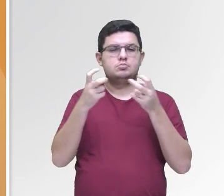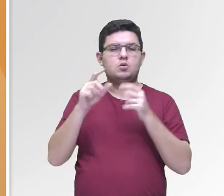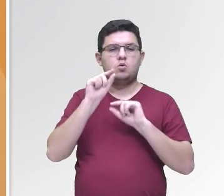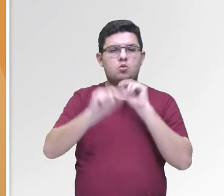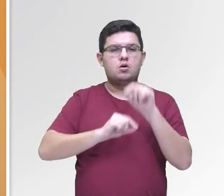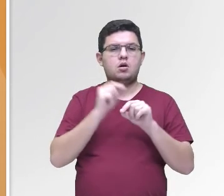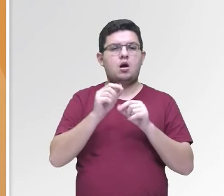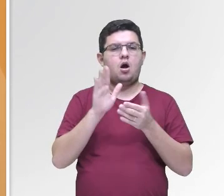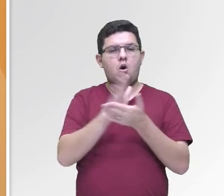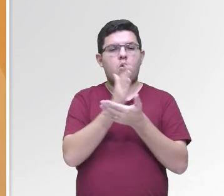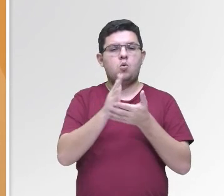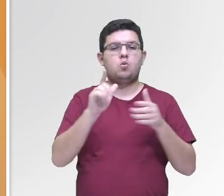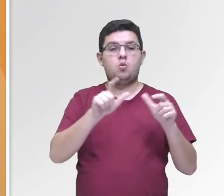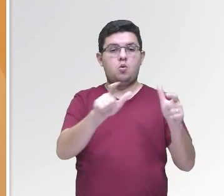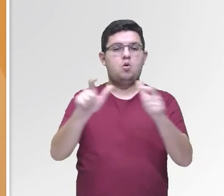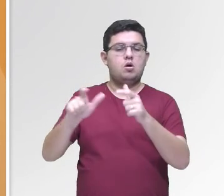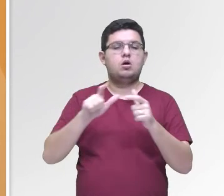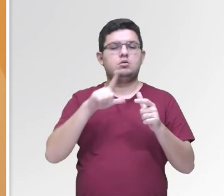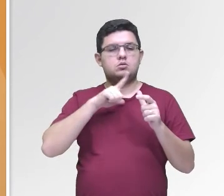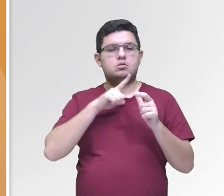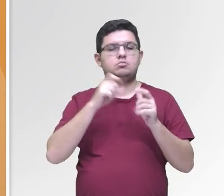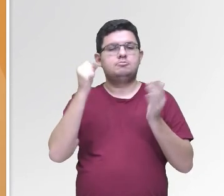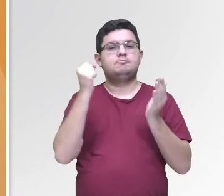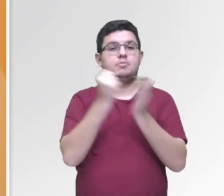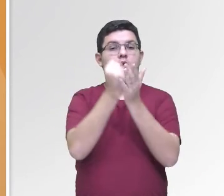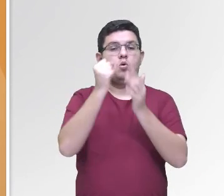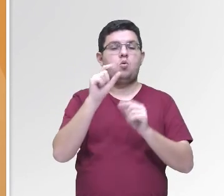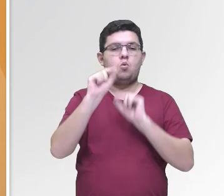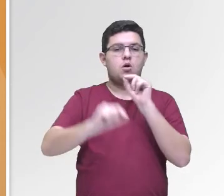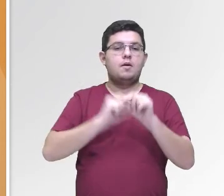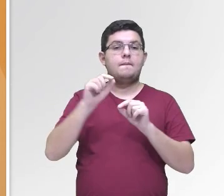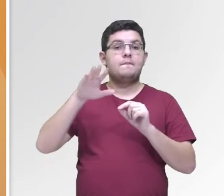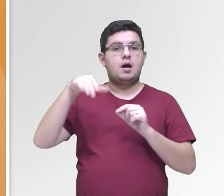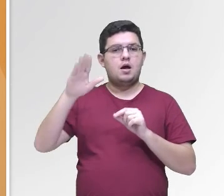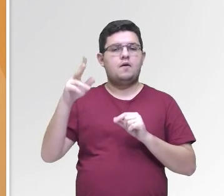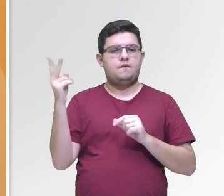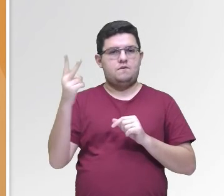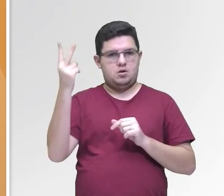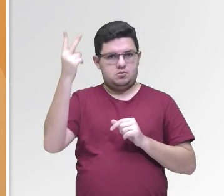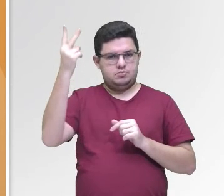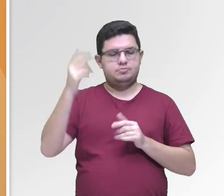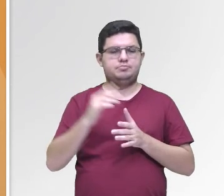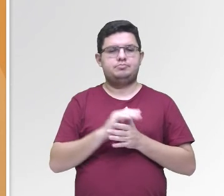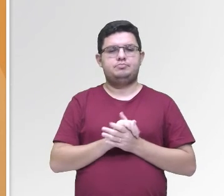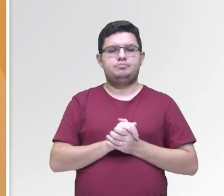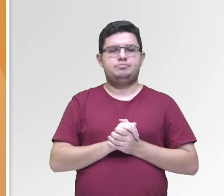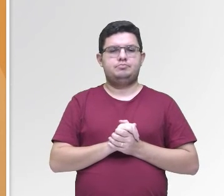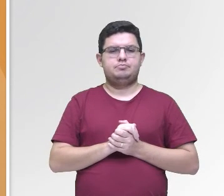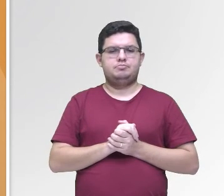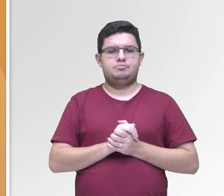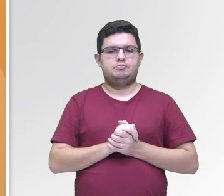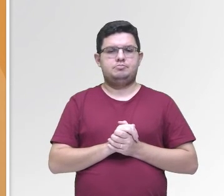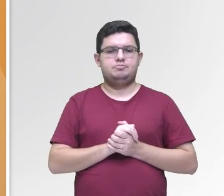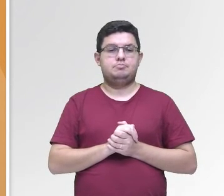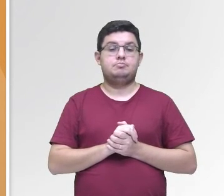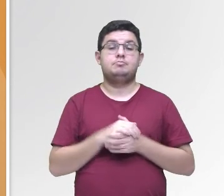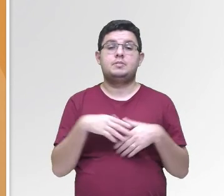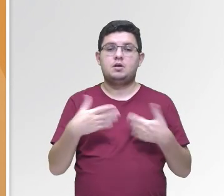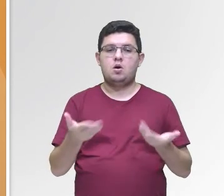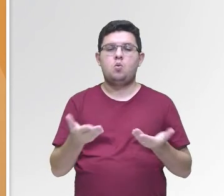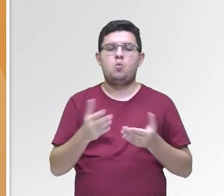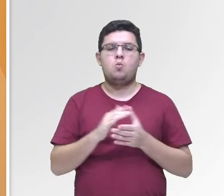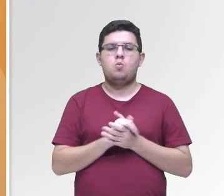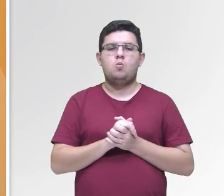algumas áreas, tá? Essas marcas mais valiosas, ok, pessoal? Então, gente,